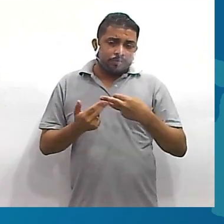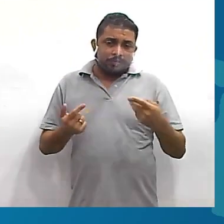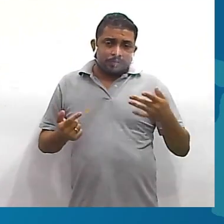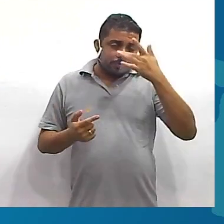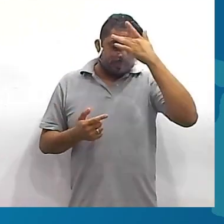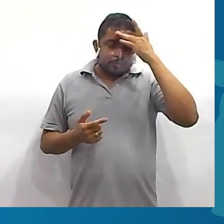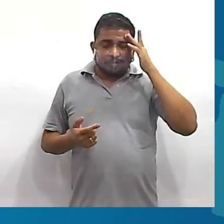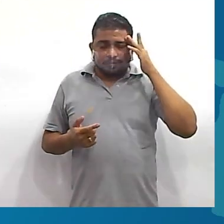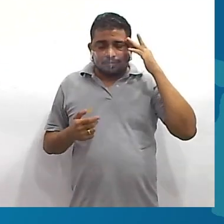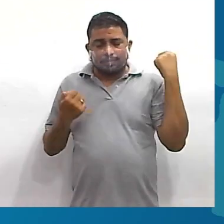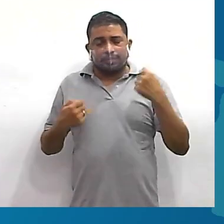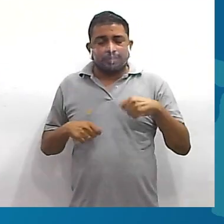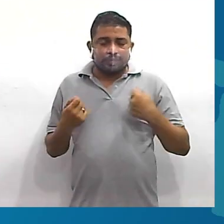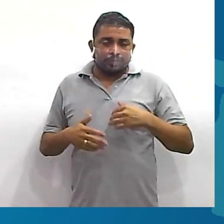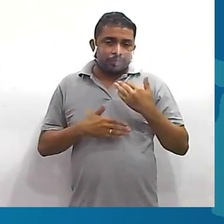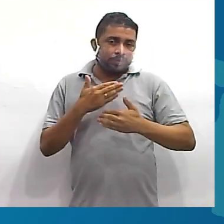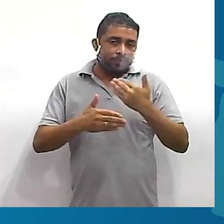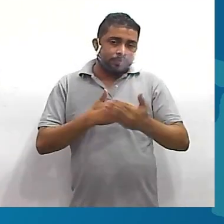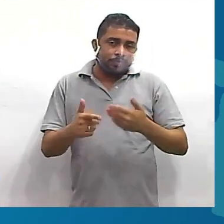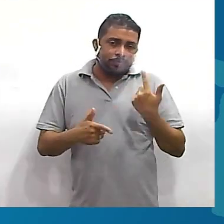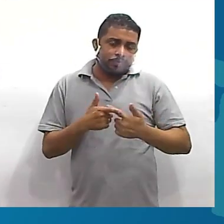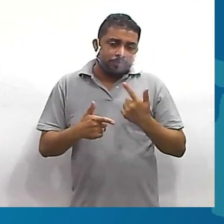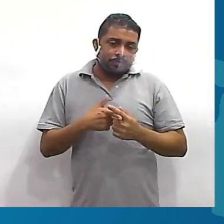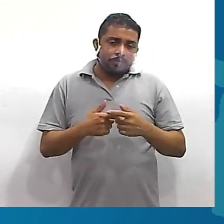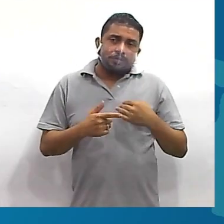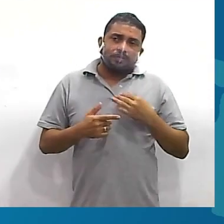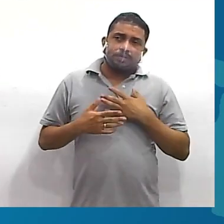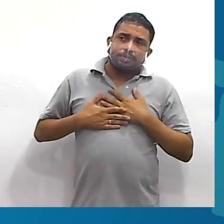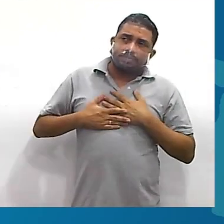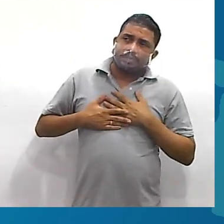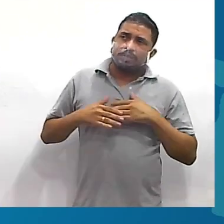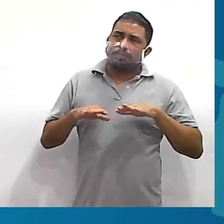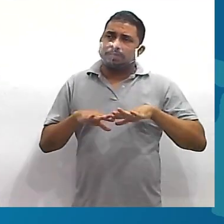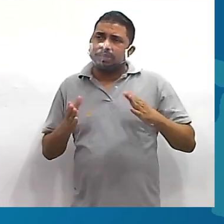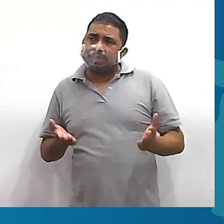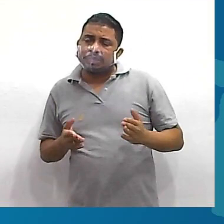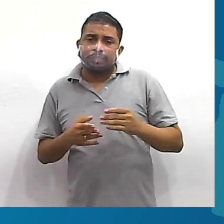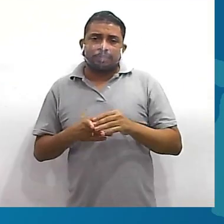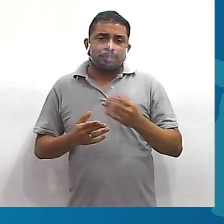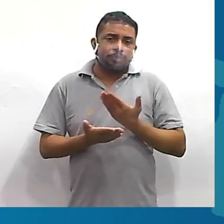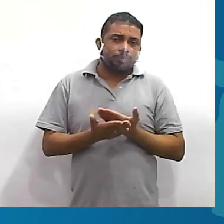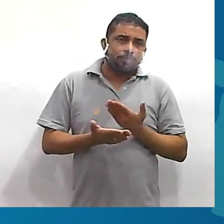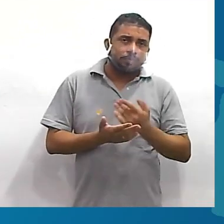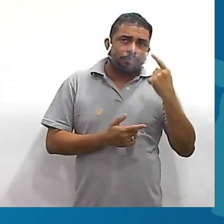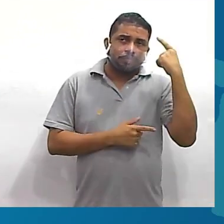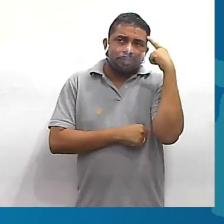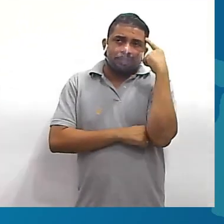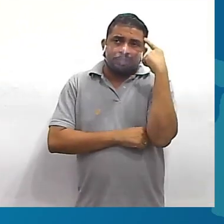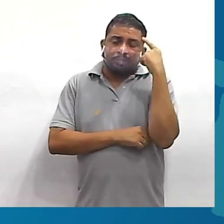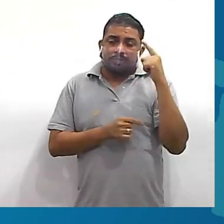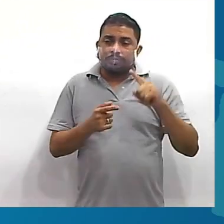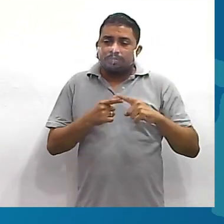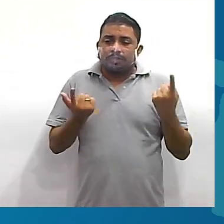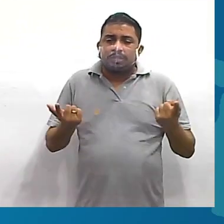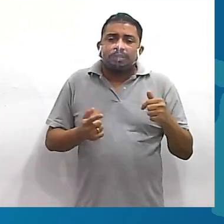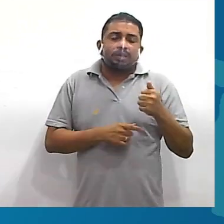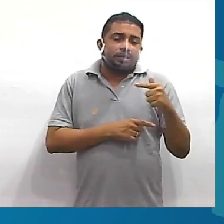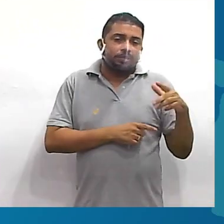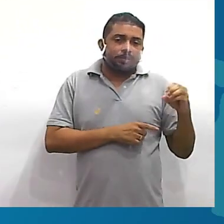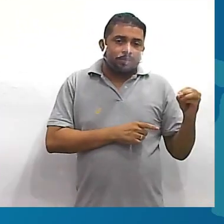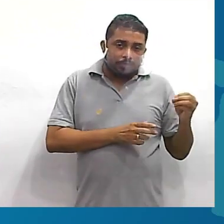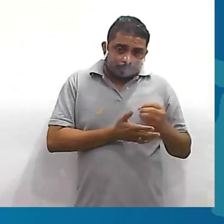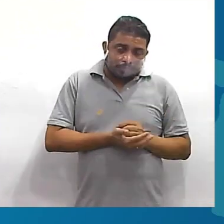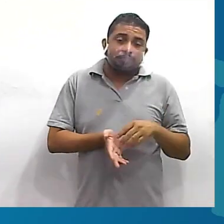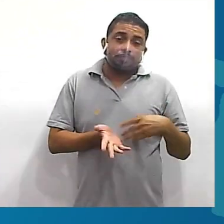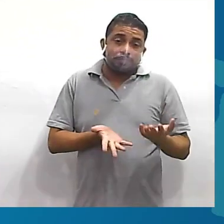acabam precisando desenvolver, porque eu fico na minha mesa, fico ali nos meus estudos, pensando muito, mas e a ação, né?